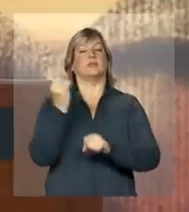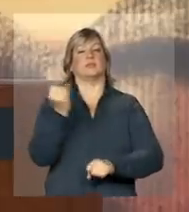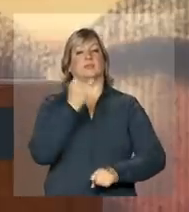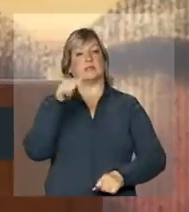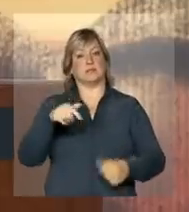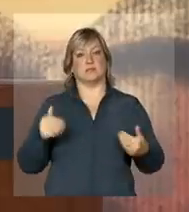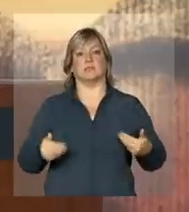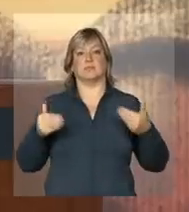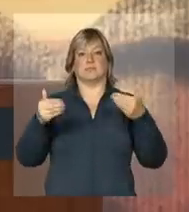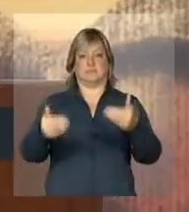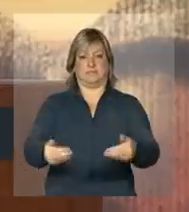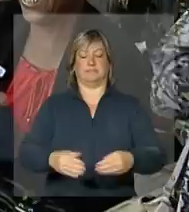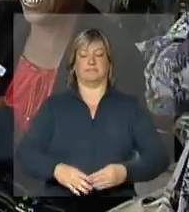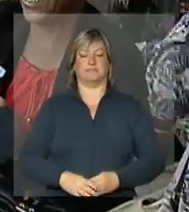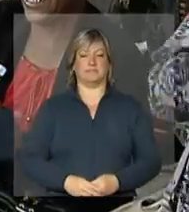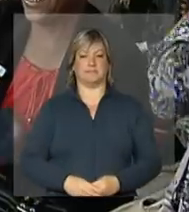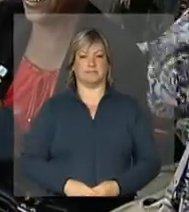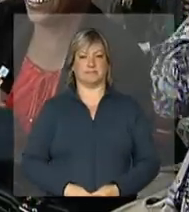nós é um